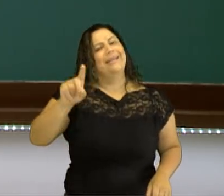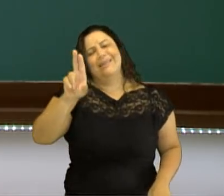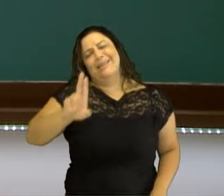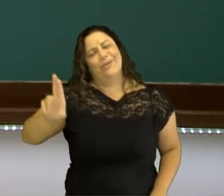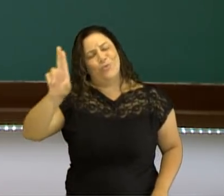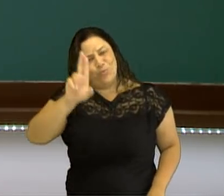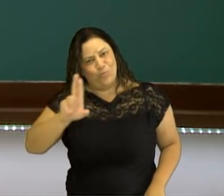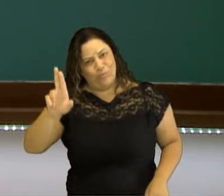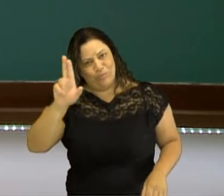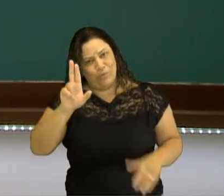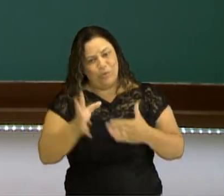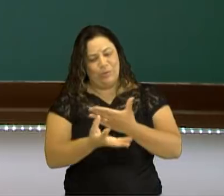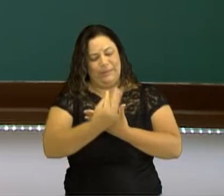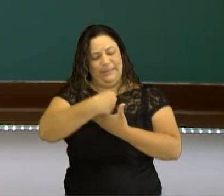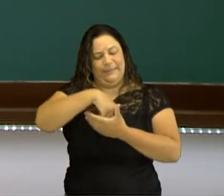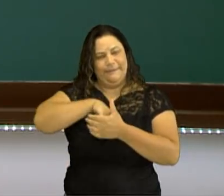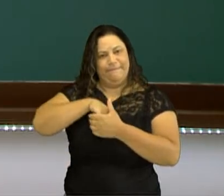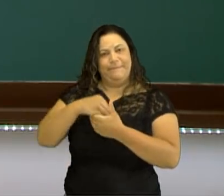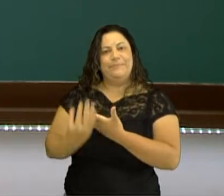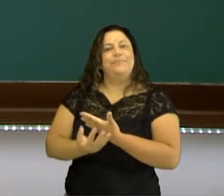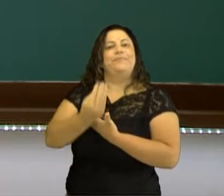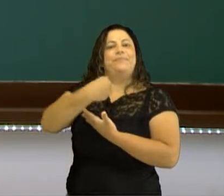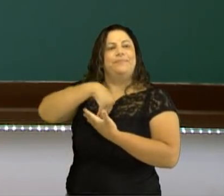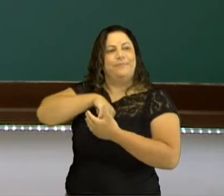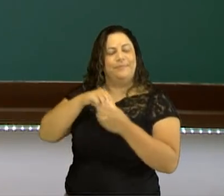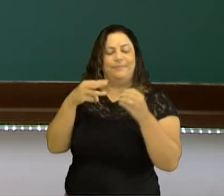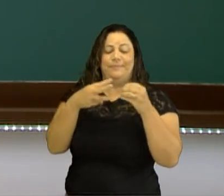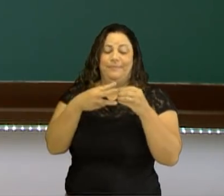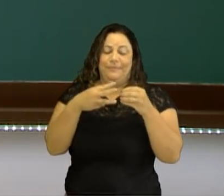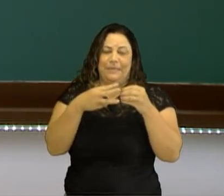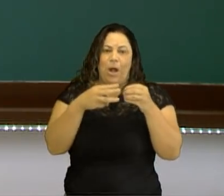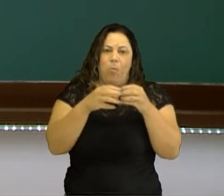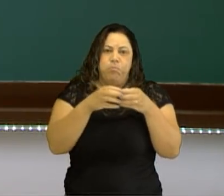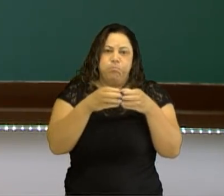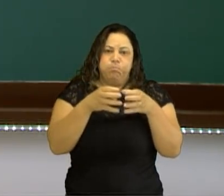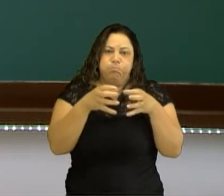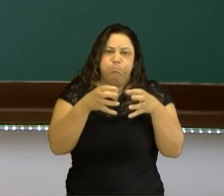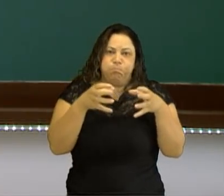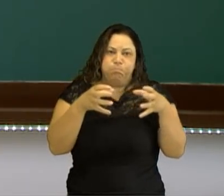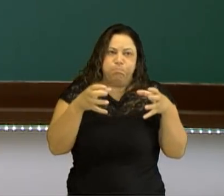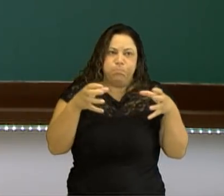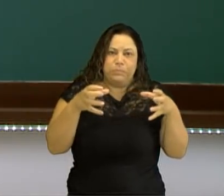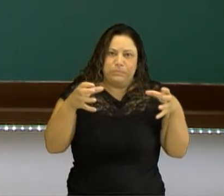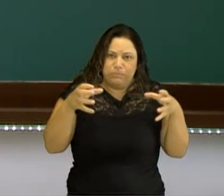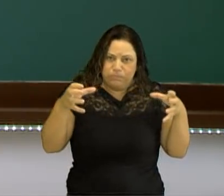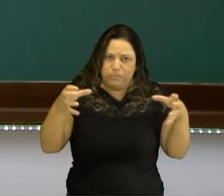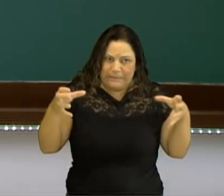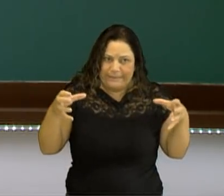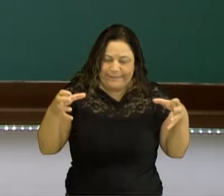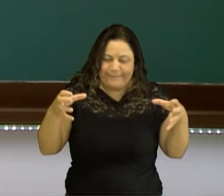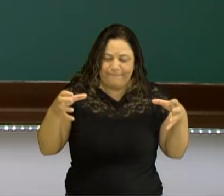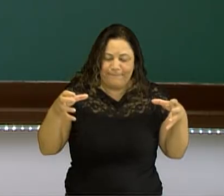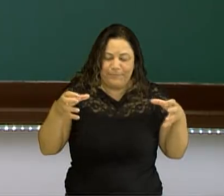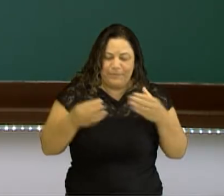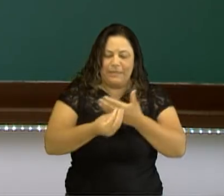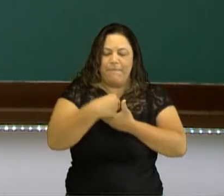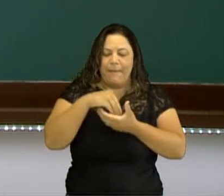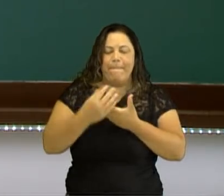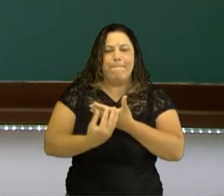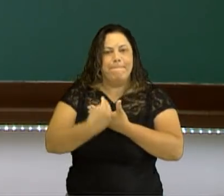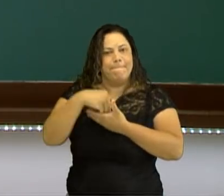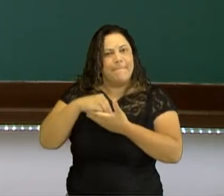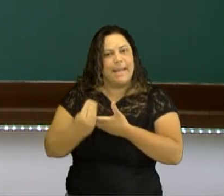essa energia dentro da célula, essa célula vai aumentando de tamanho, porque os lipídios vão ficando estocados